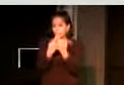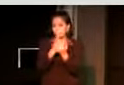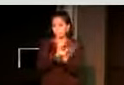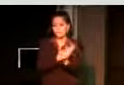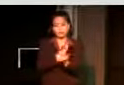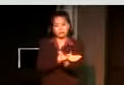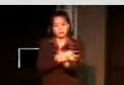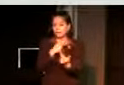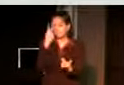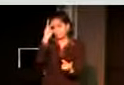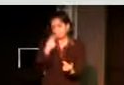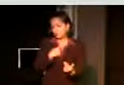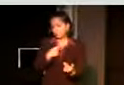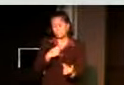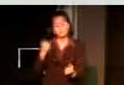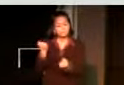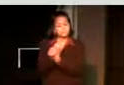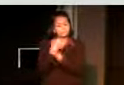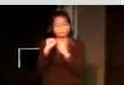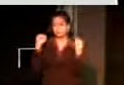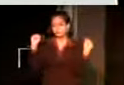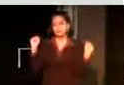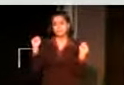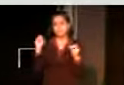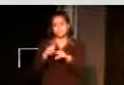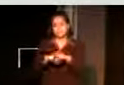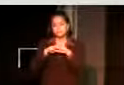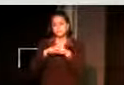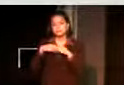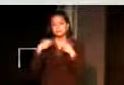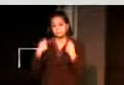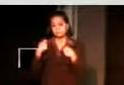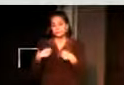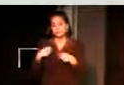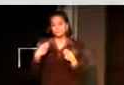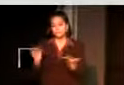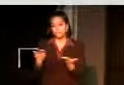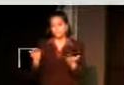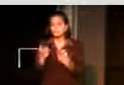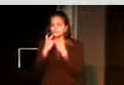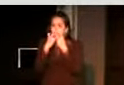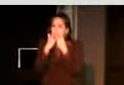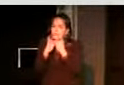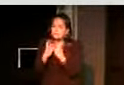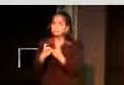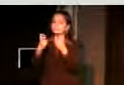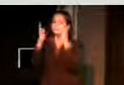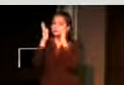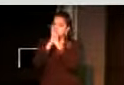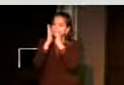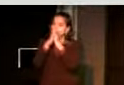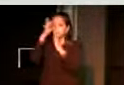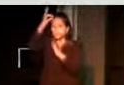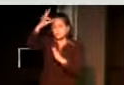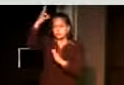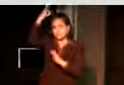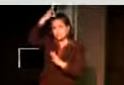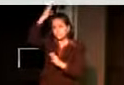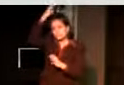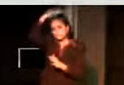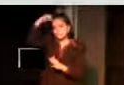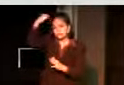é impossível por isso nós vamos terminar esse tempo clamando para que o espírito santo